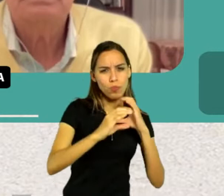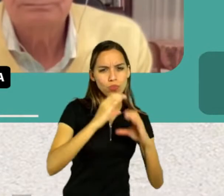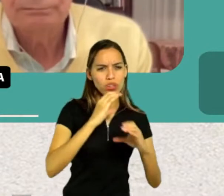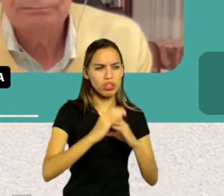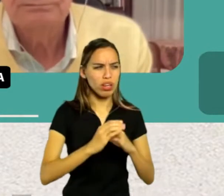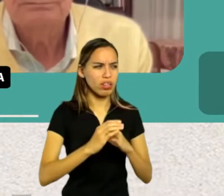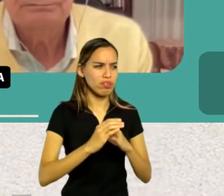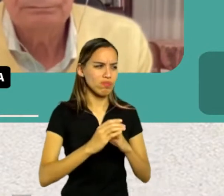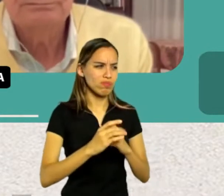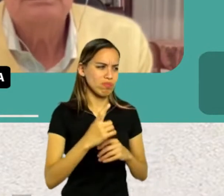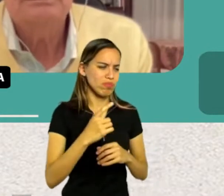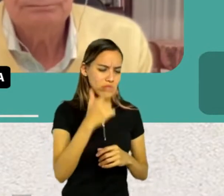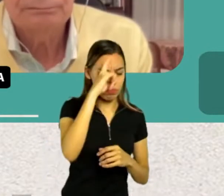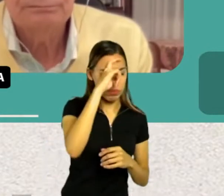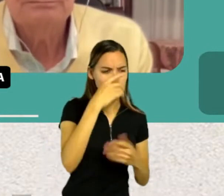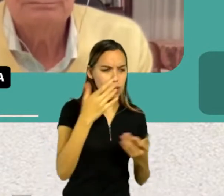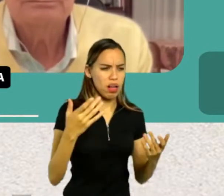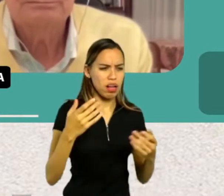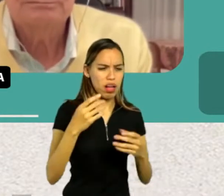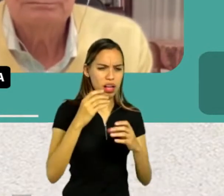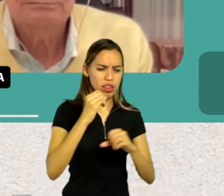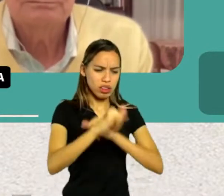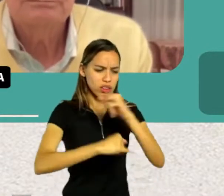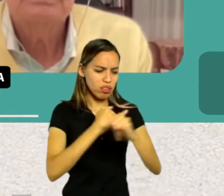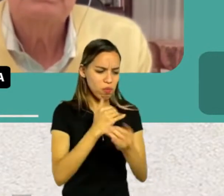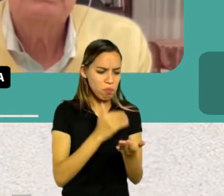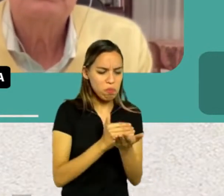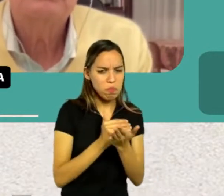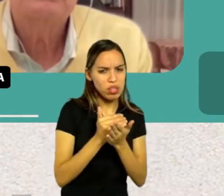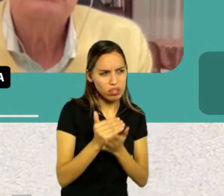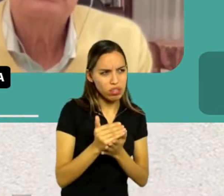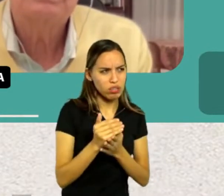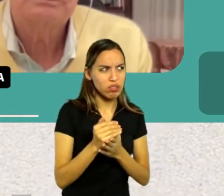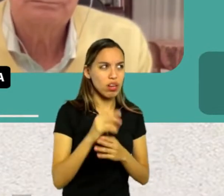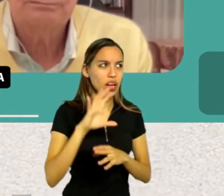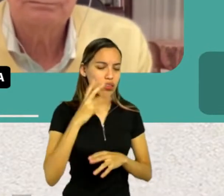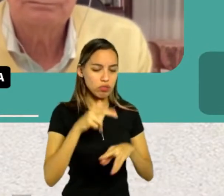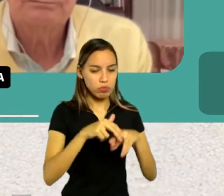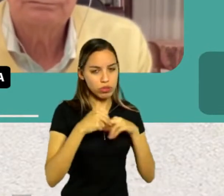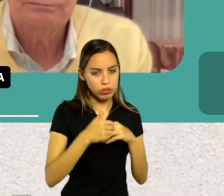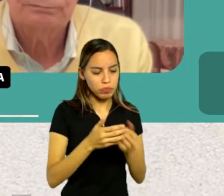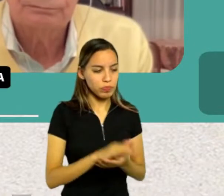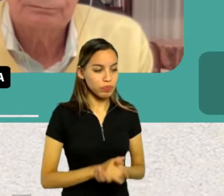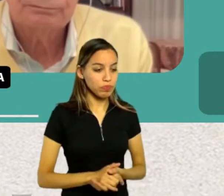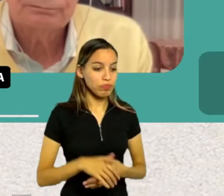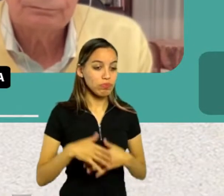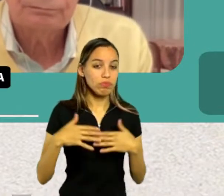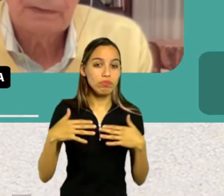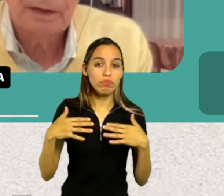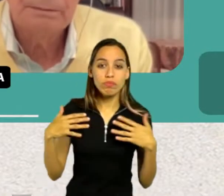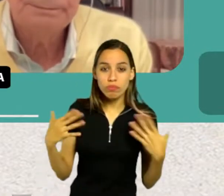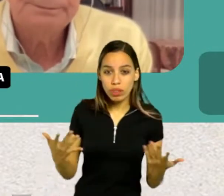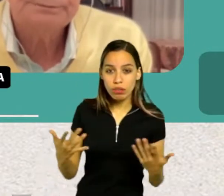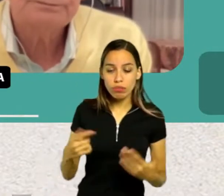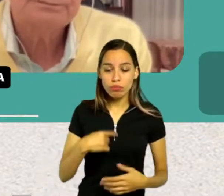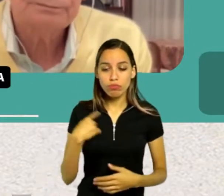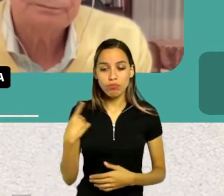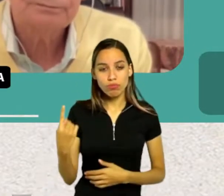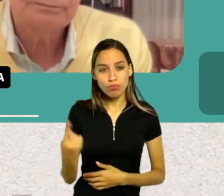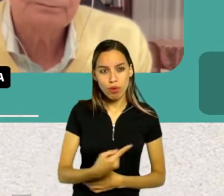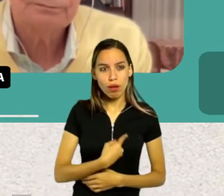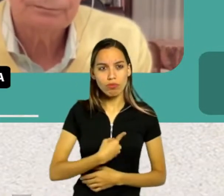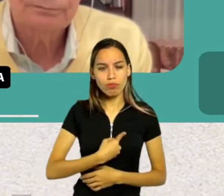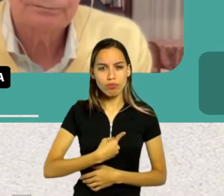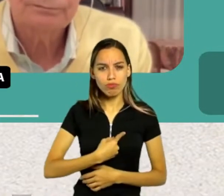começando praticamente, aquilo teve um impacto por isso. Bem, mas nós estamos aqui reunidos ao redor desta tela de